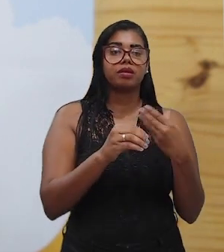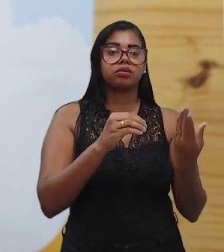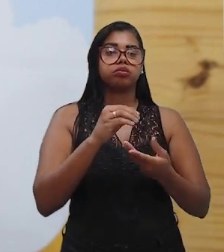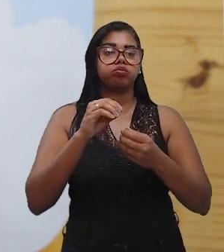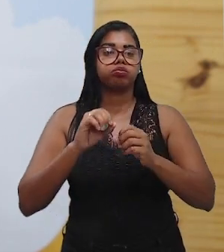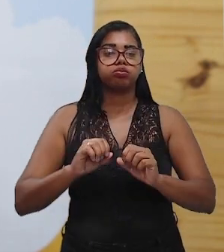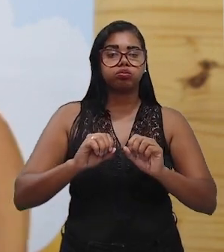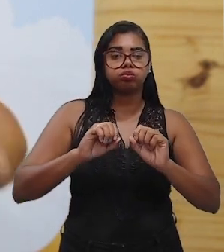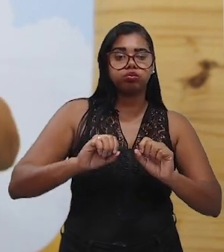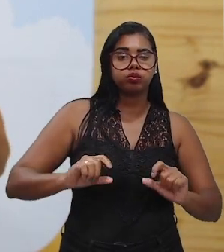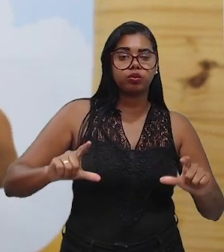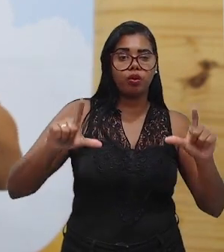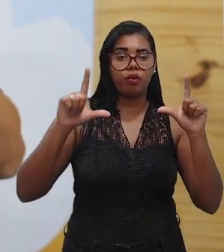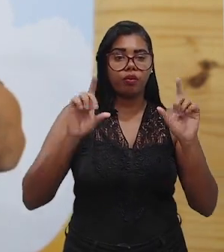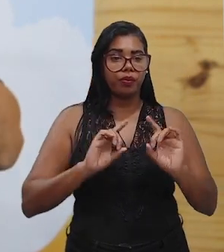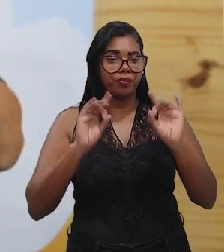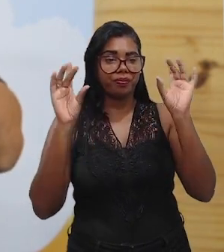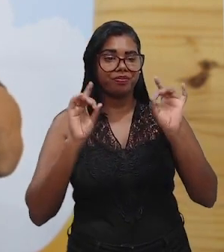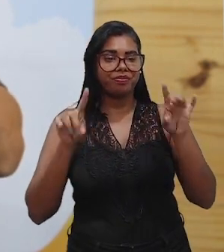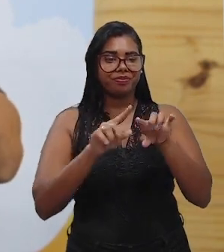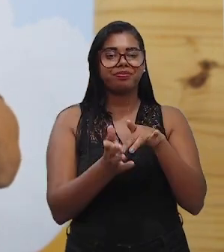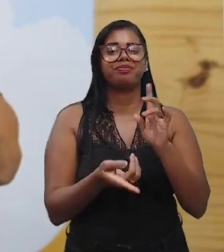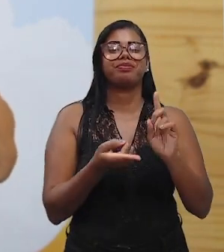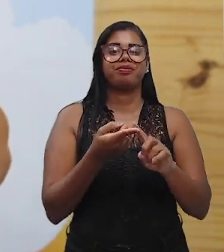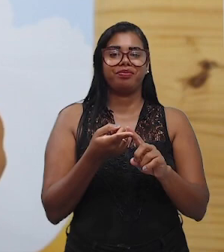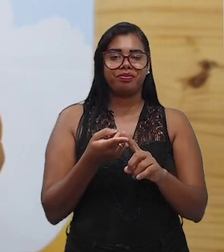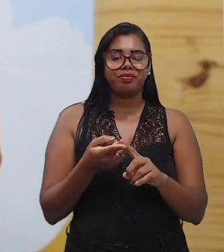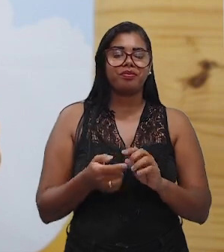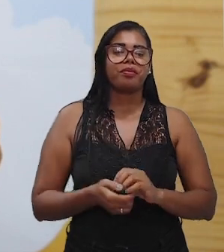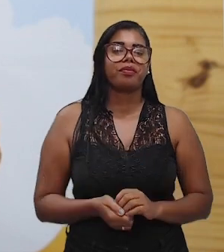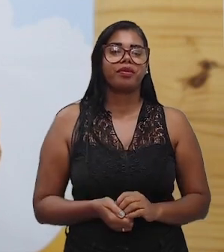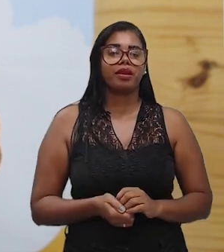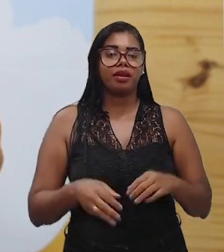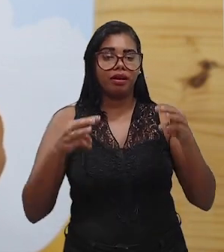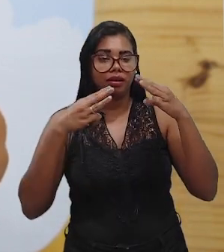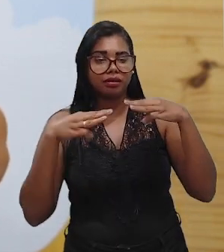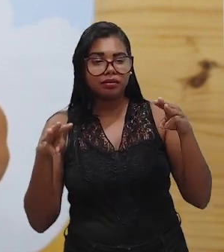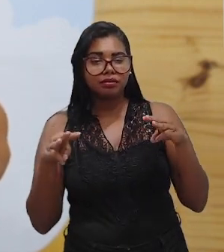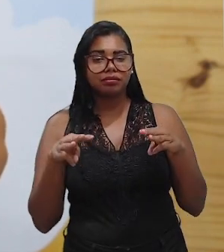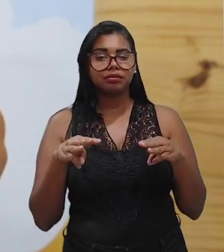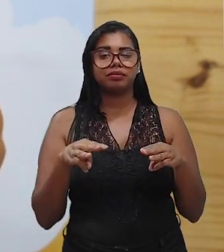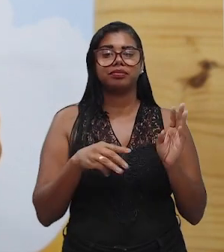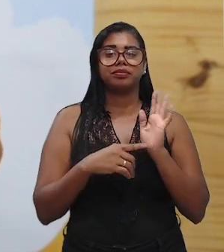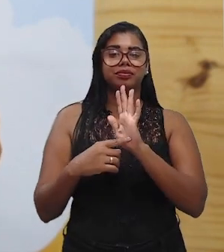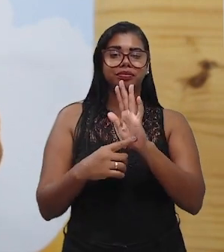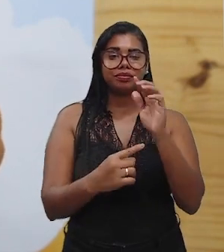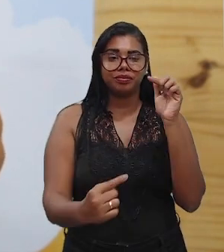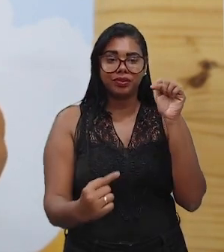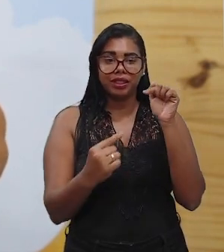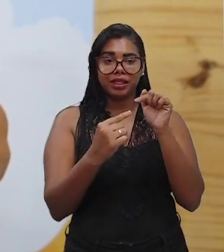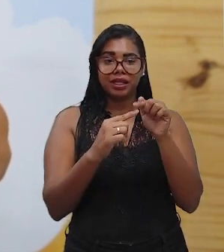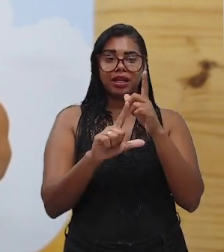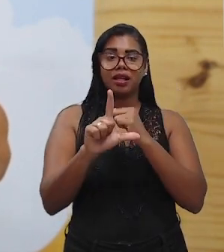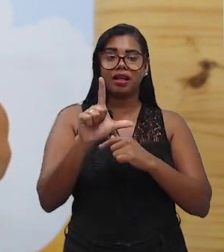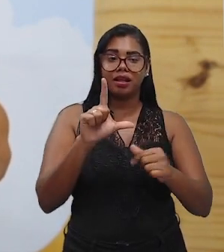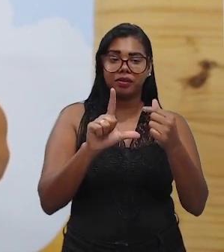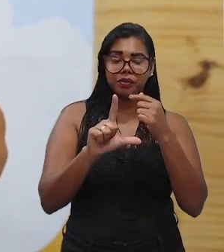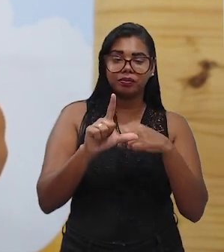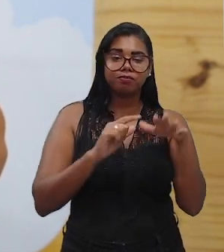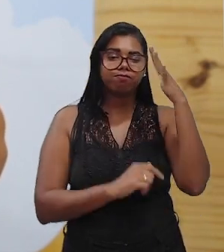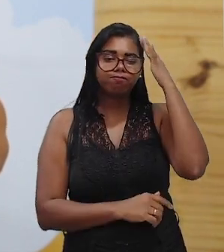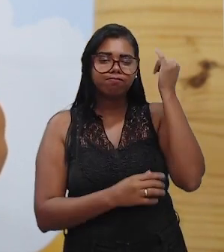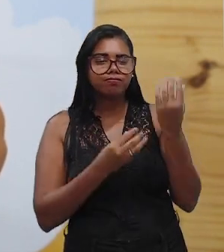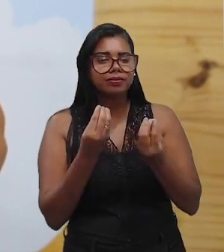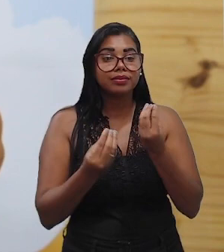de vendas, ou seja, o departamento comercial tem que estar linkado diretamente com a logística para